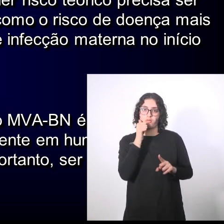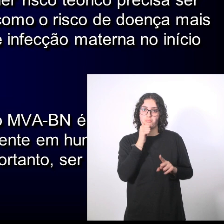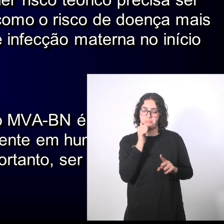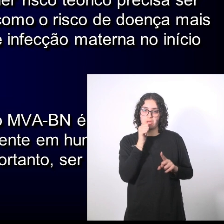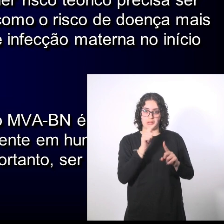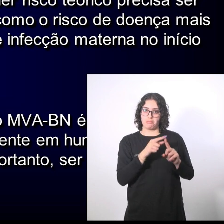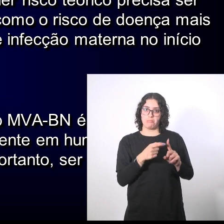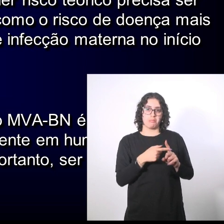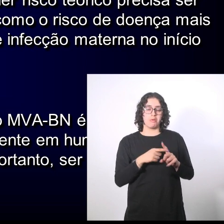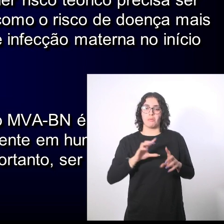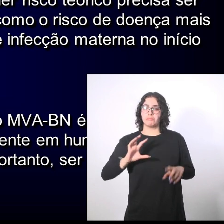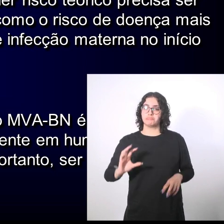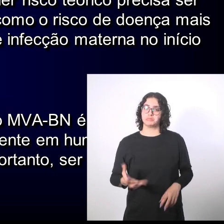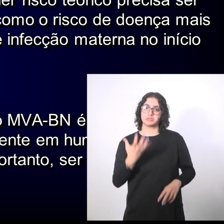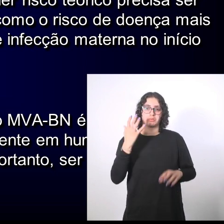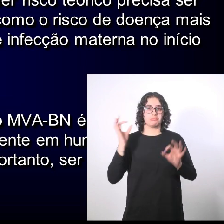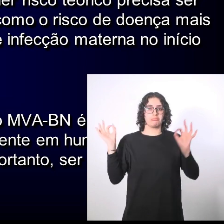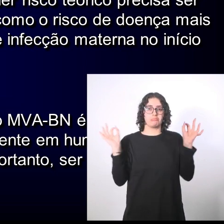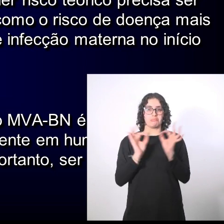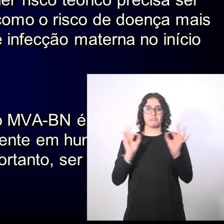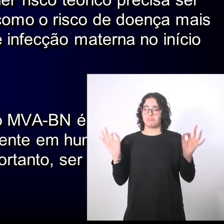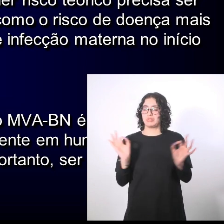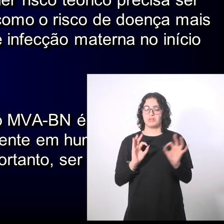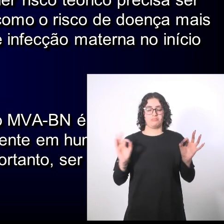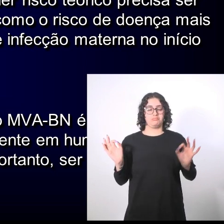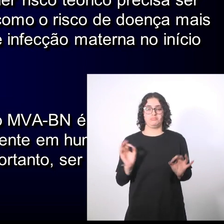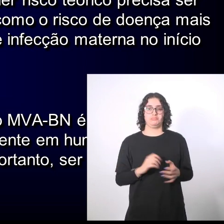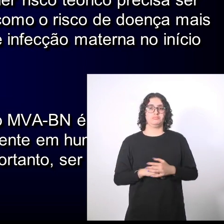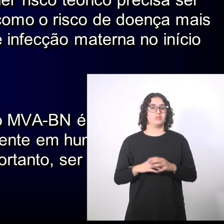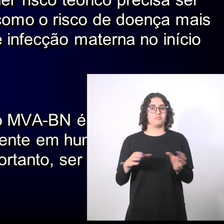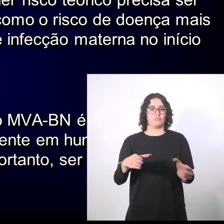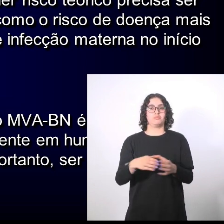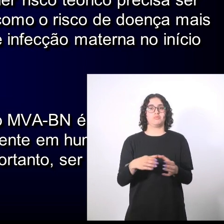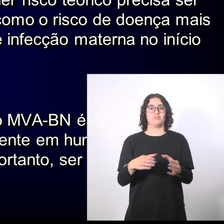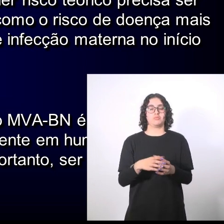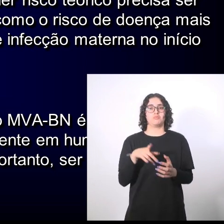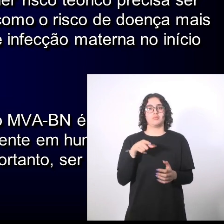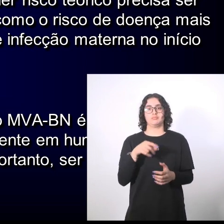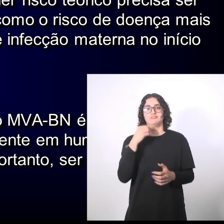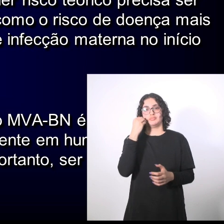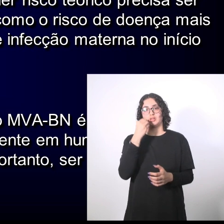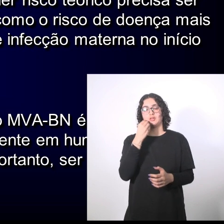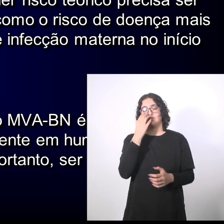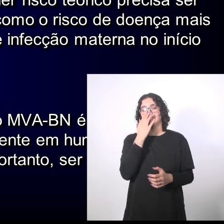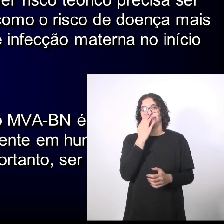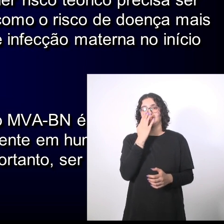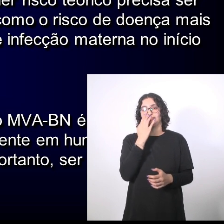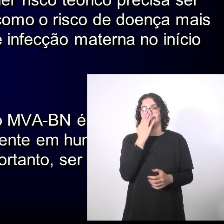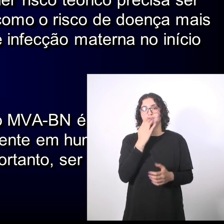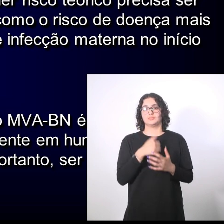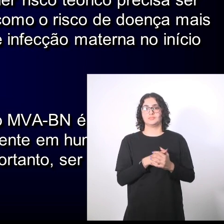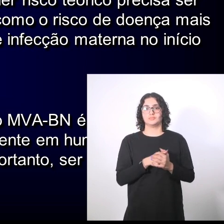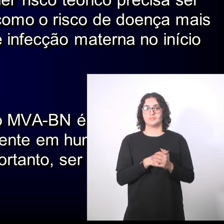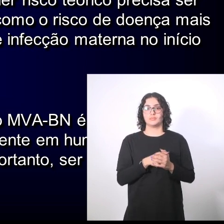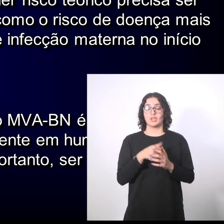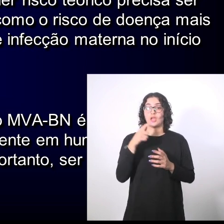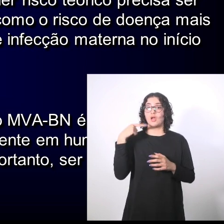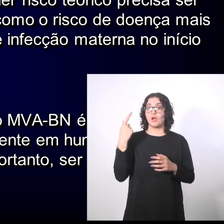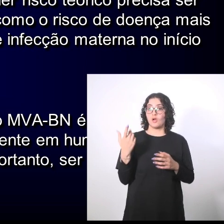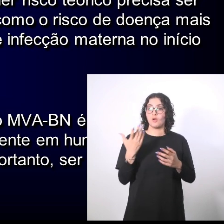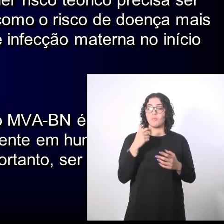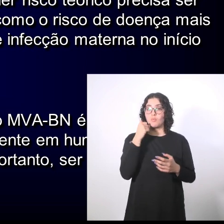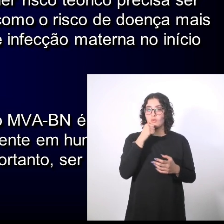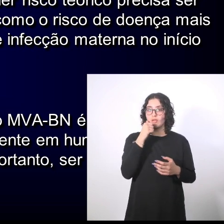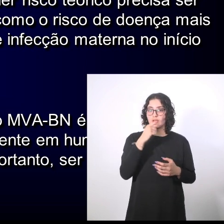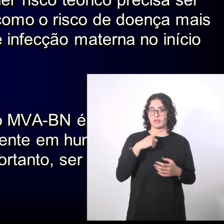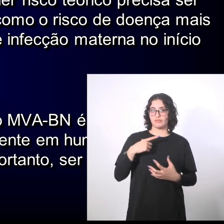houve detecção de eventos adversos específicos neste grupo em que ela foi testada. Por último, uso em mulheres que estejam amamentando. Então, não